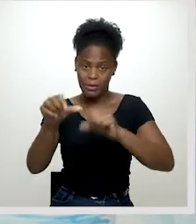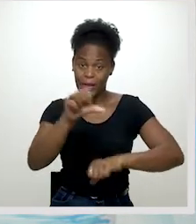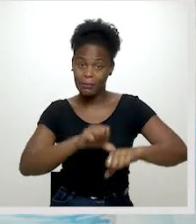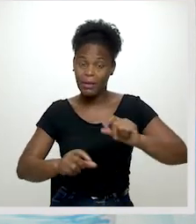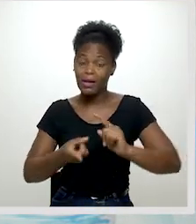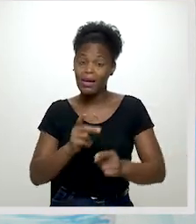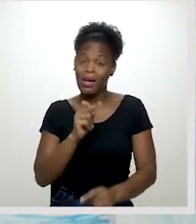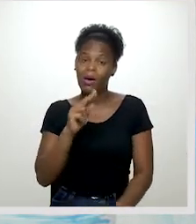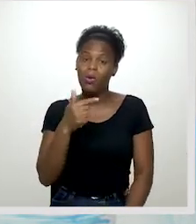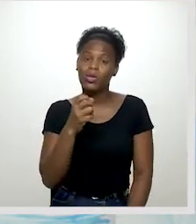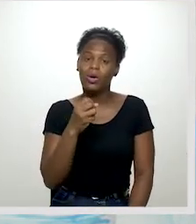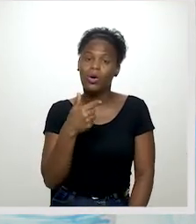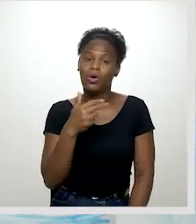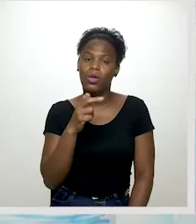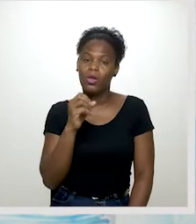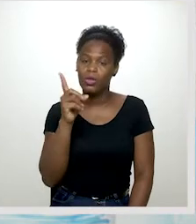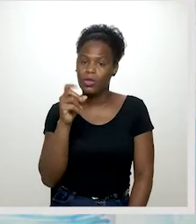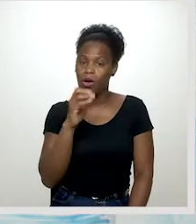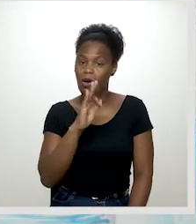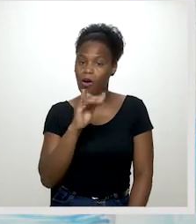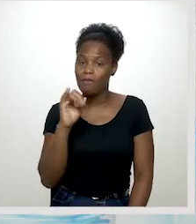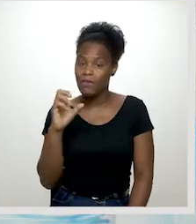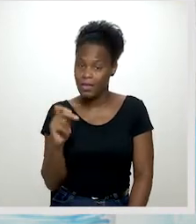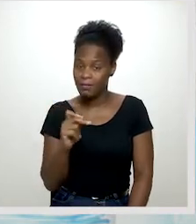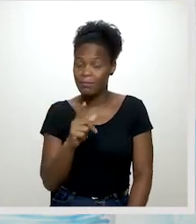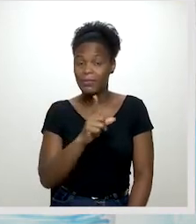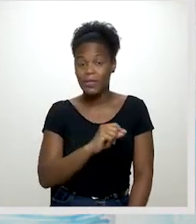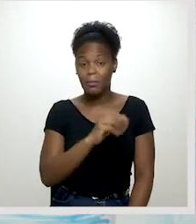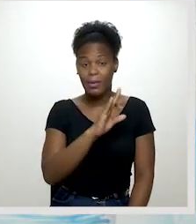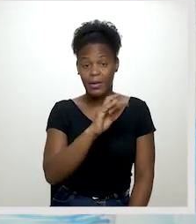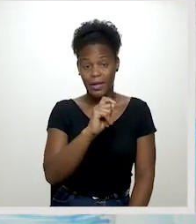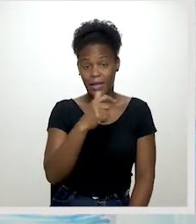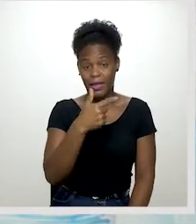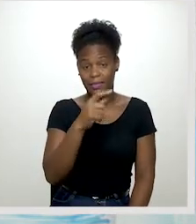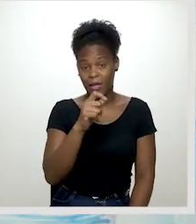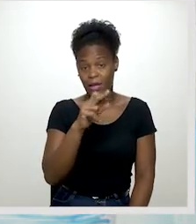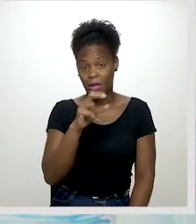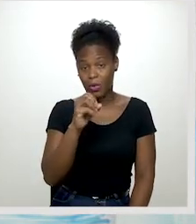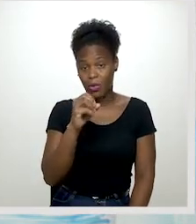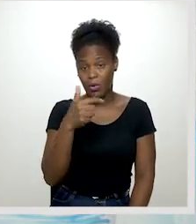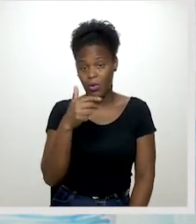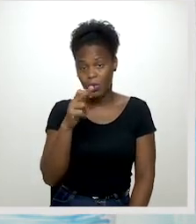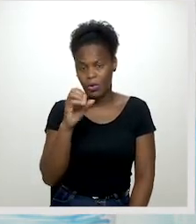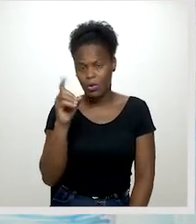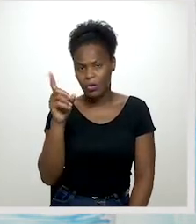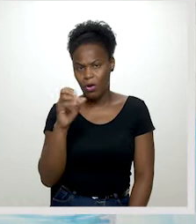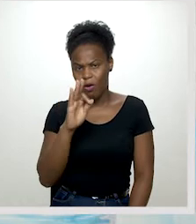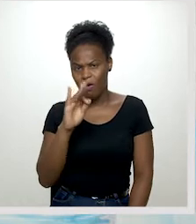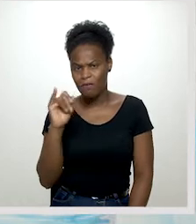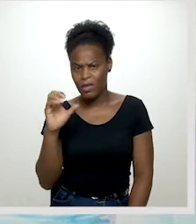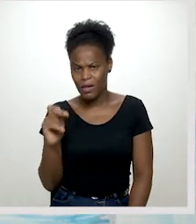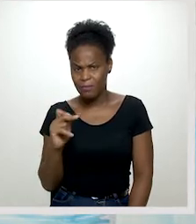e heterotrófica, e depois ficaram também a saber, partindo dessa evolução química,